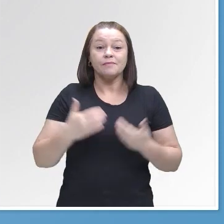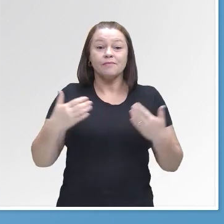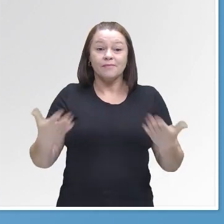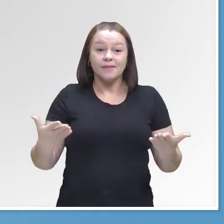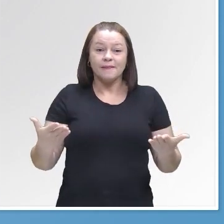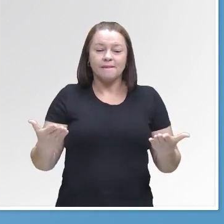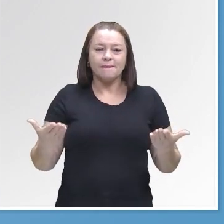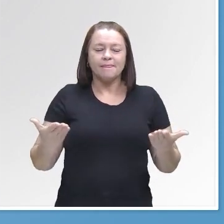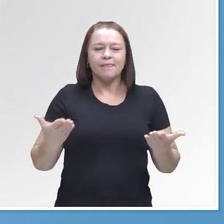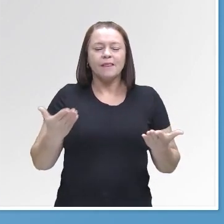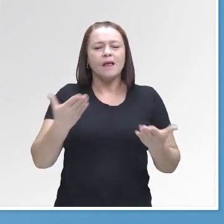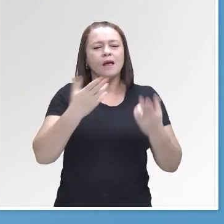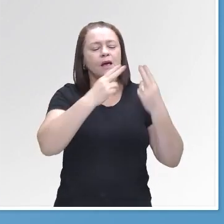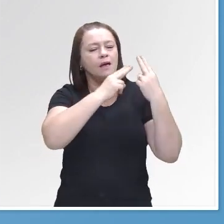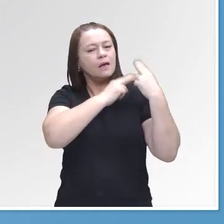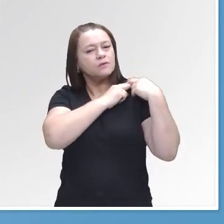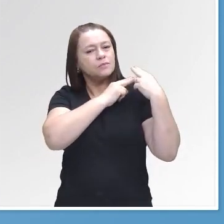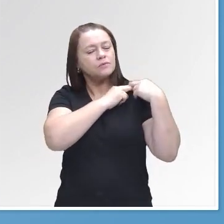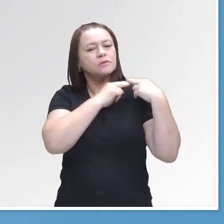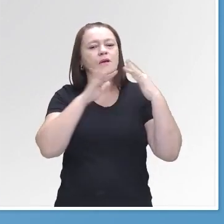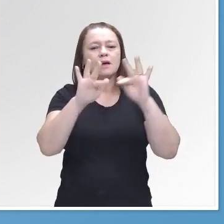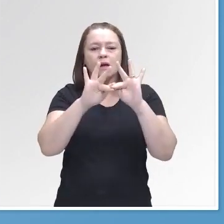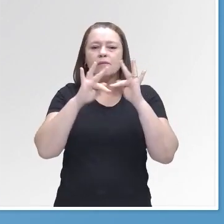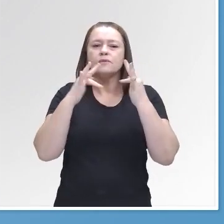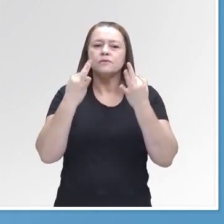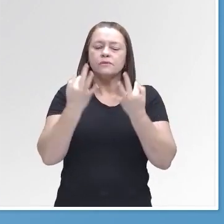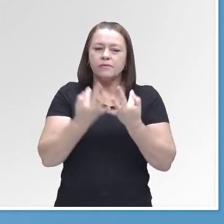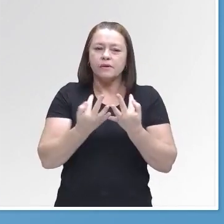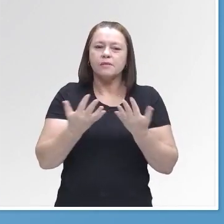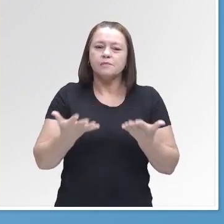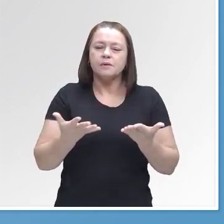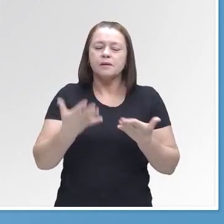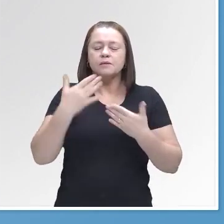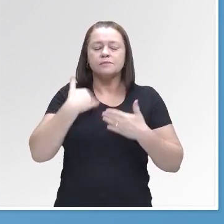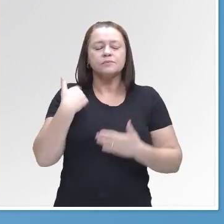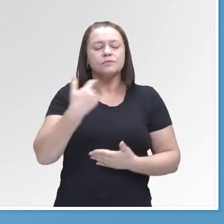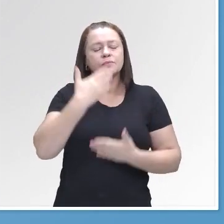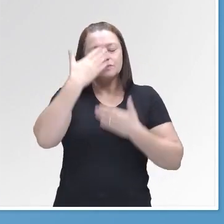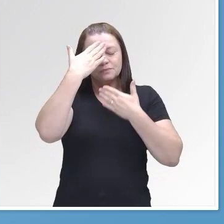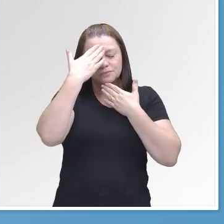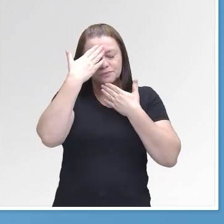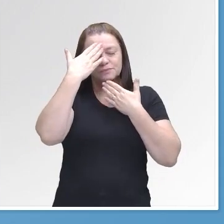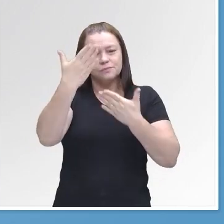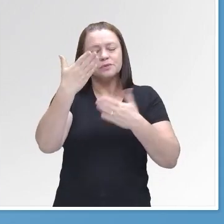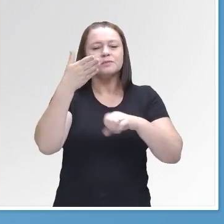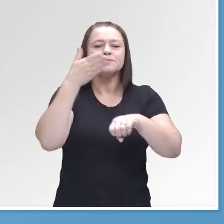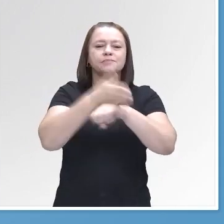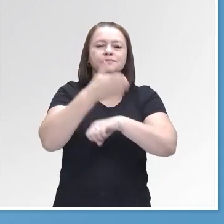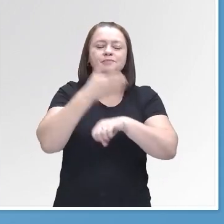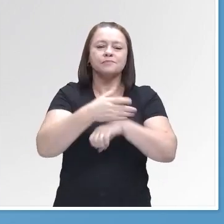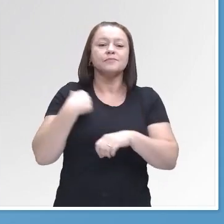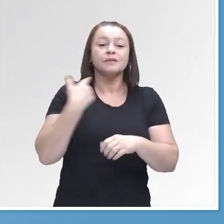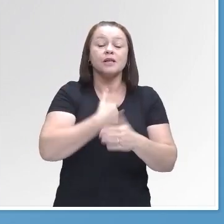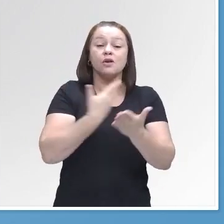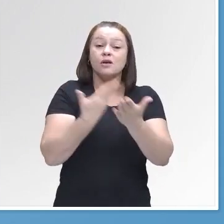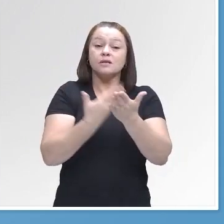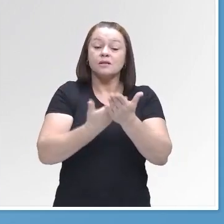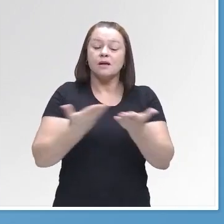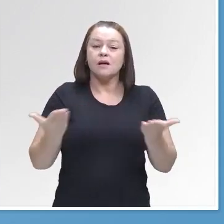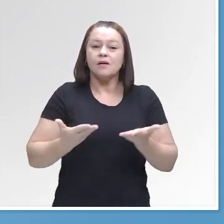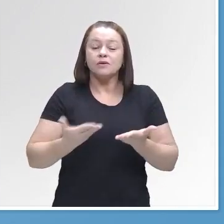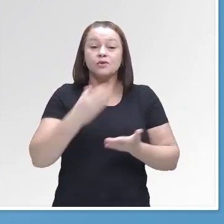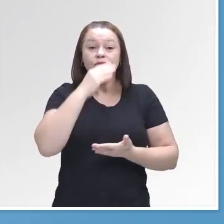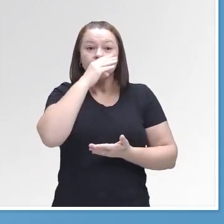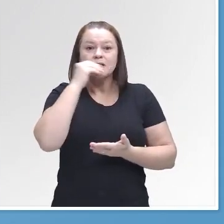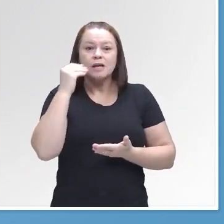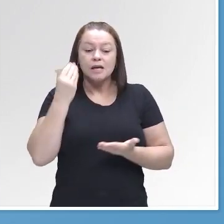Crianças, pais, responsáveis, meu muito obrigado por participar da nossa aula de hoje. Crianças,